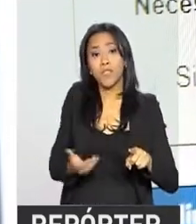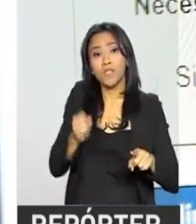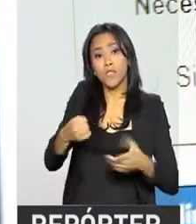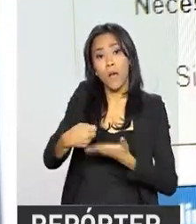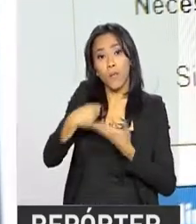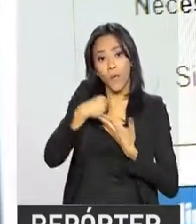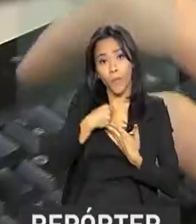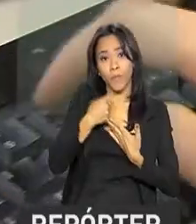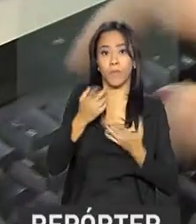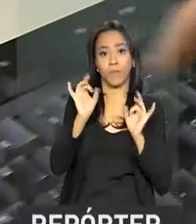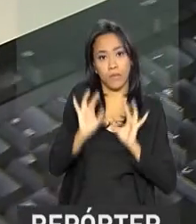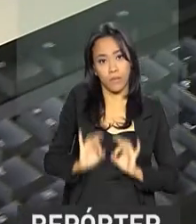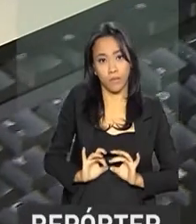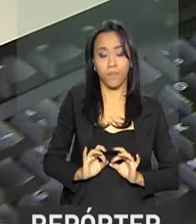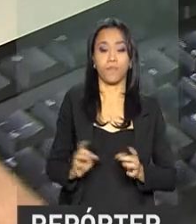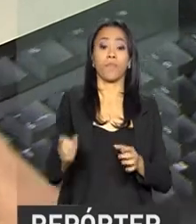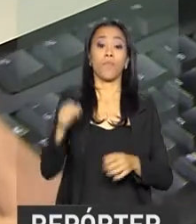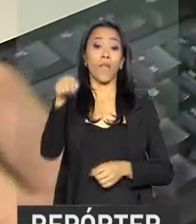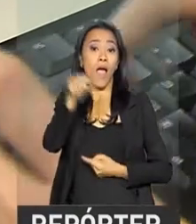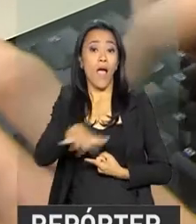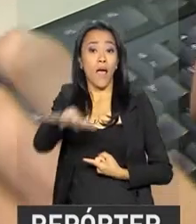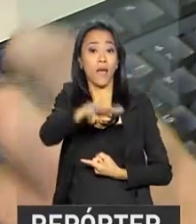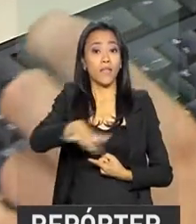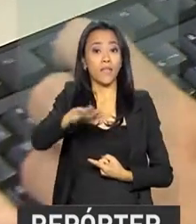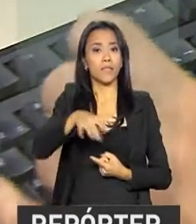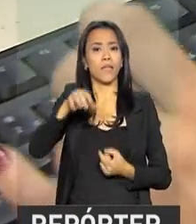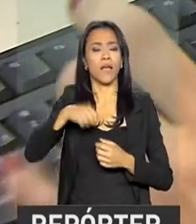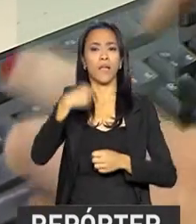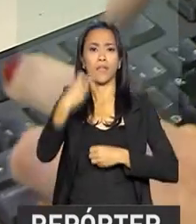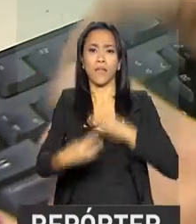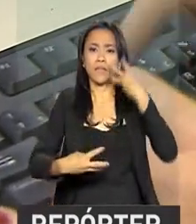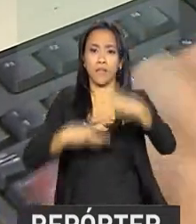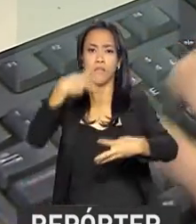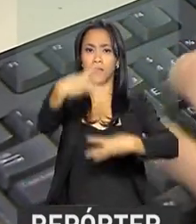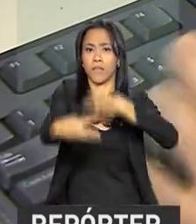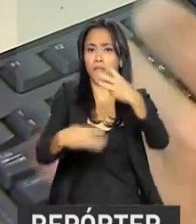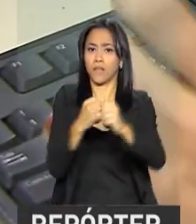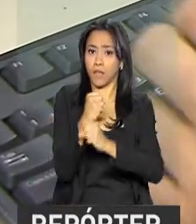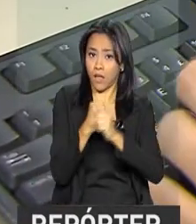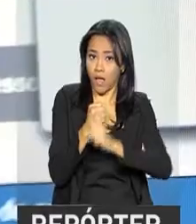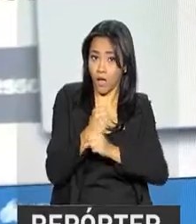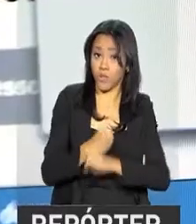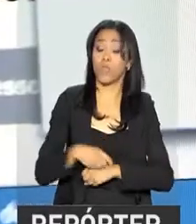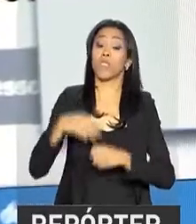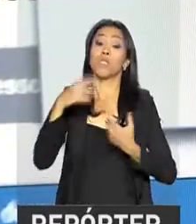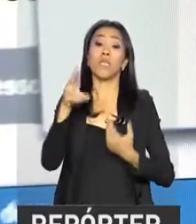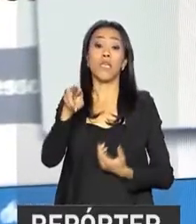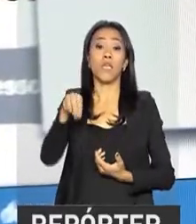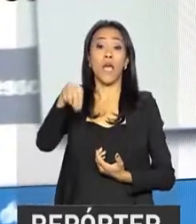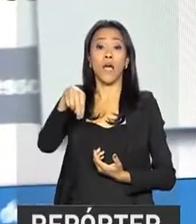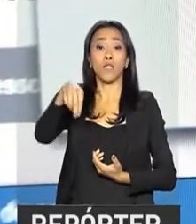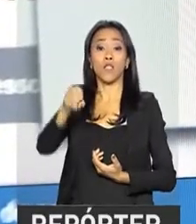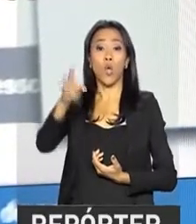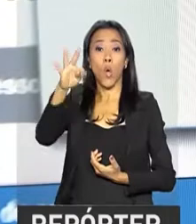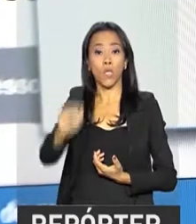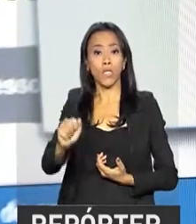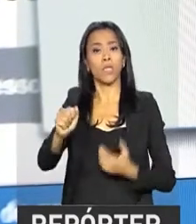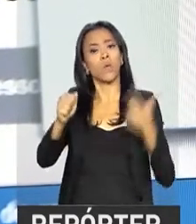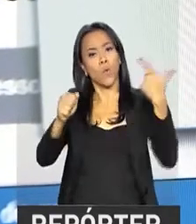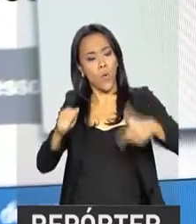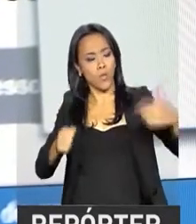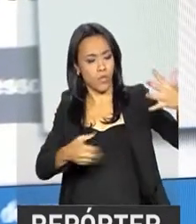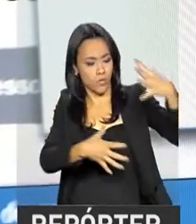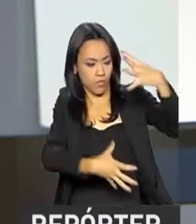ou específico. As áreas são avaliadas a cada 3 anos e as notas dos alunos, somadas a outros quesitos avaliados